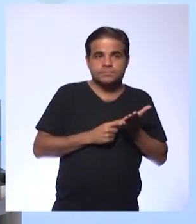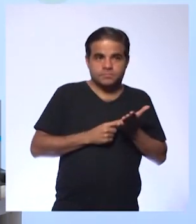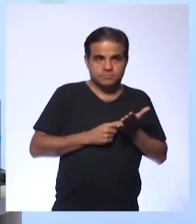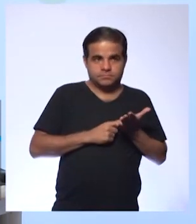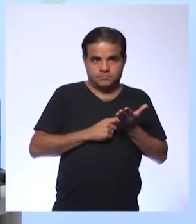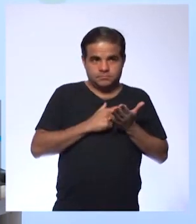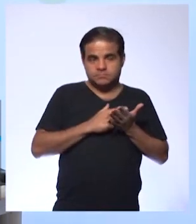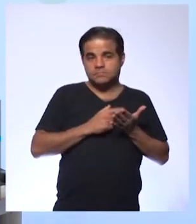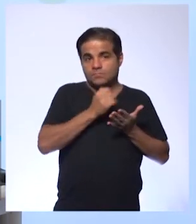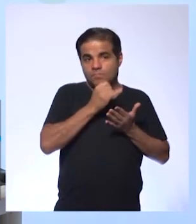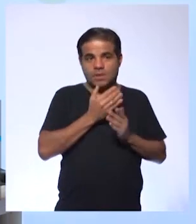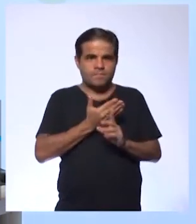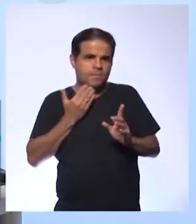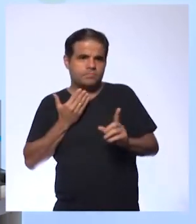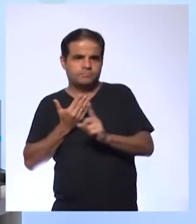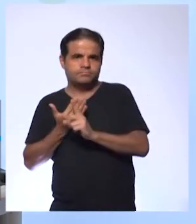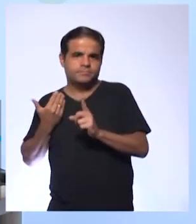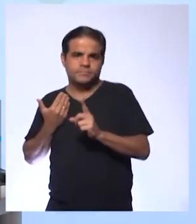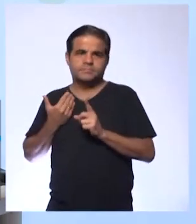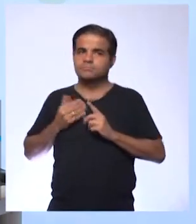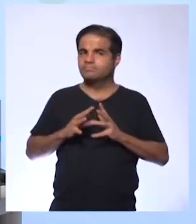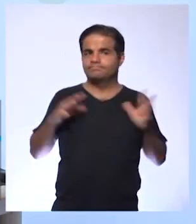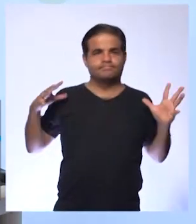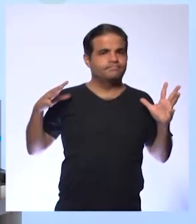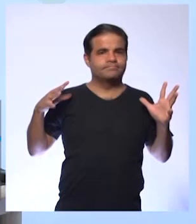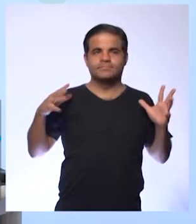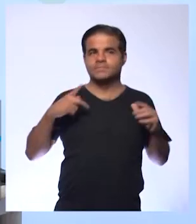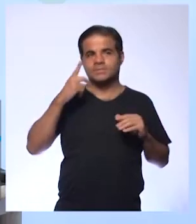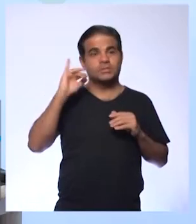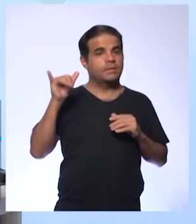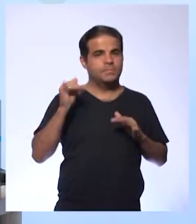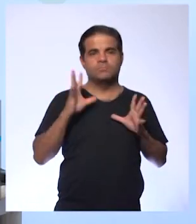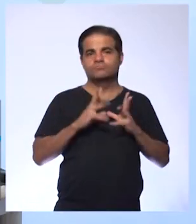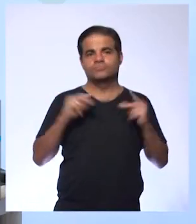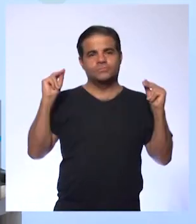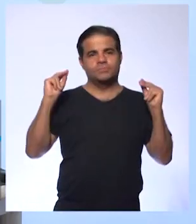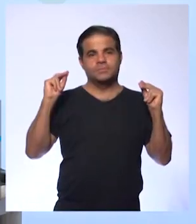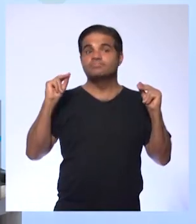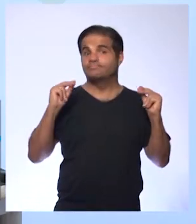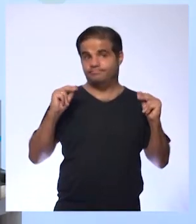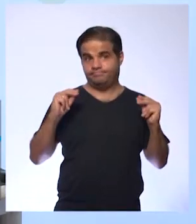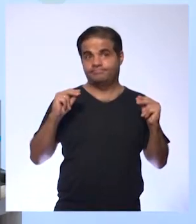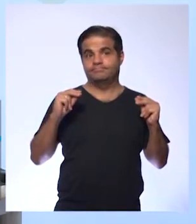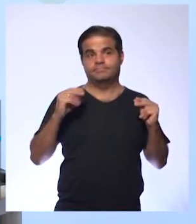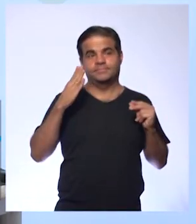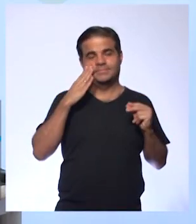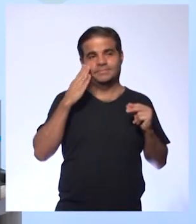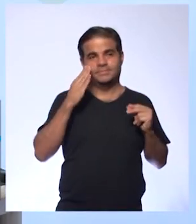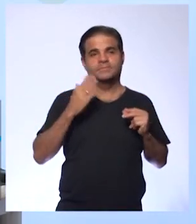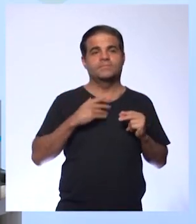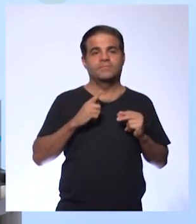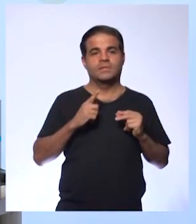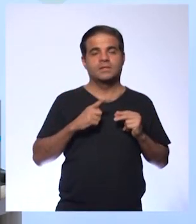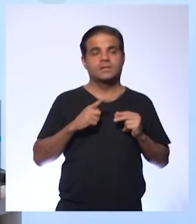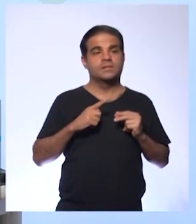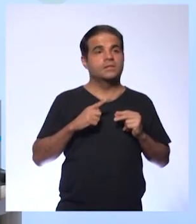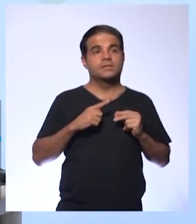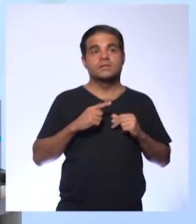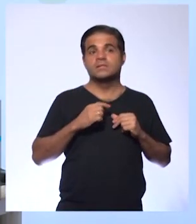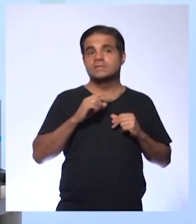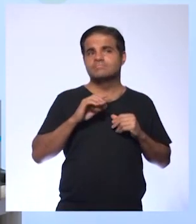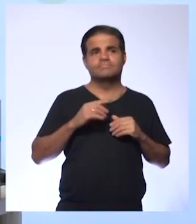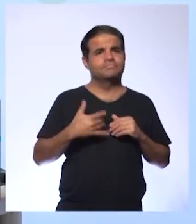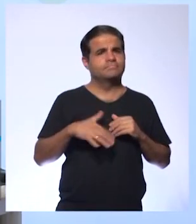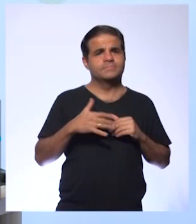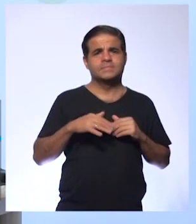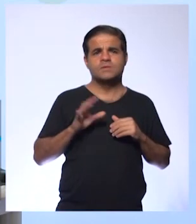vamos se afastar? Vamos. Então, pá. Japão some, entendeu? E, sabe, a gente tem mais, né, são centenas